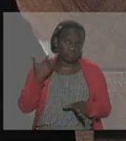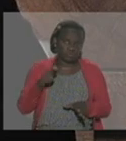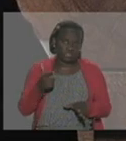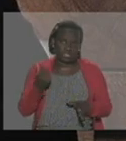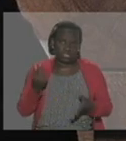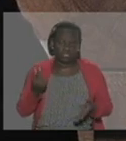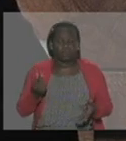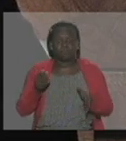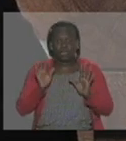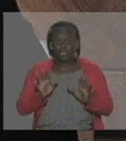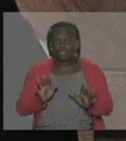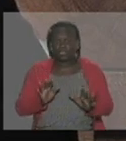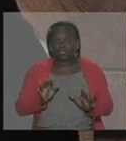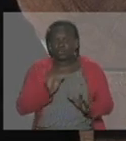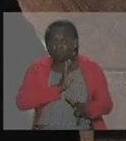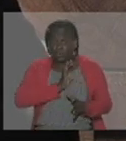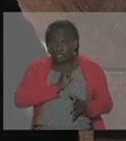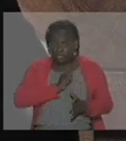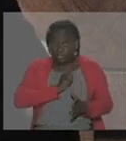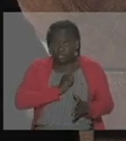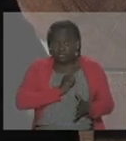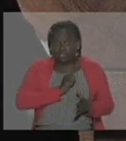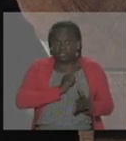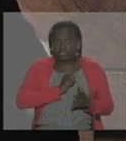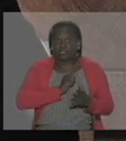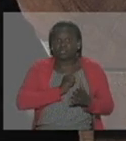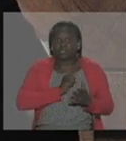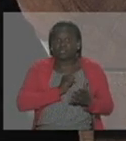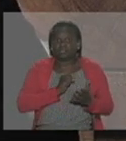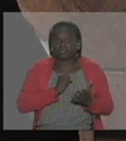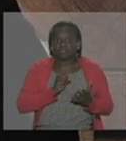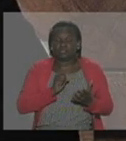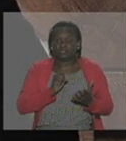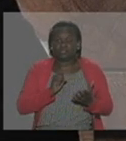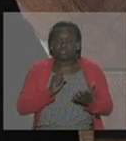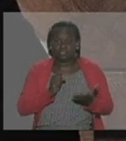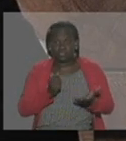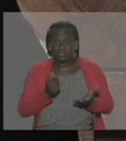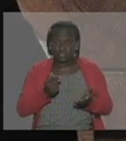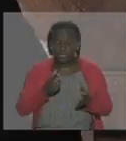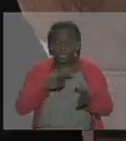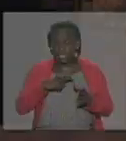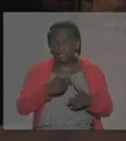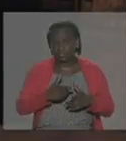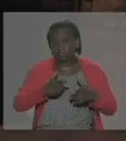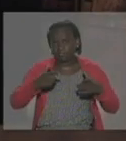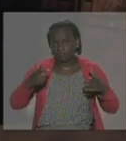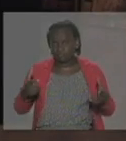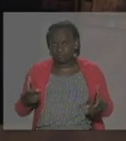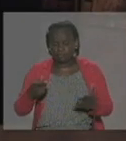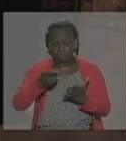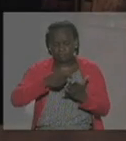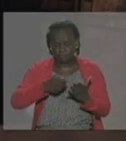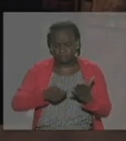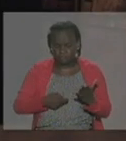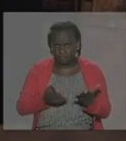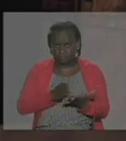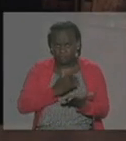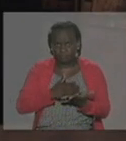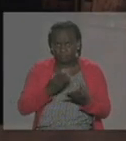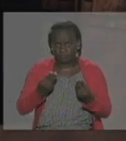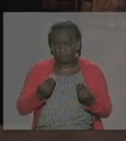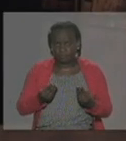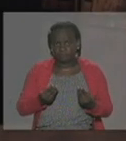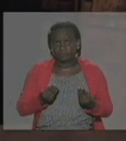trás não tinha isso agora o romance pela dimensão da obra